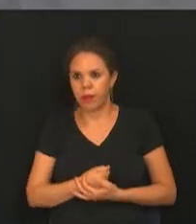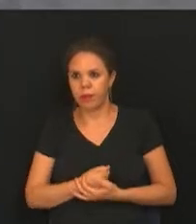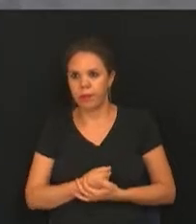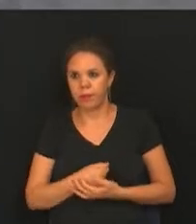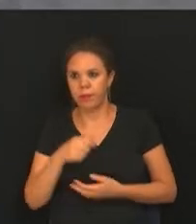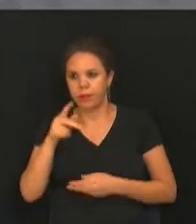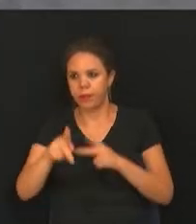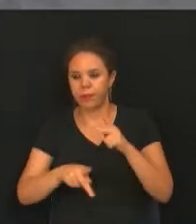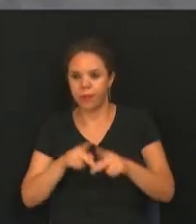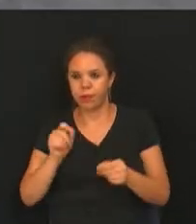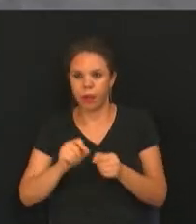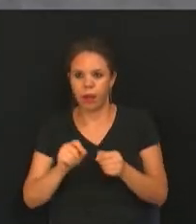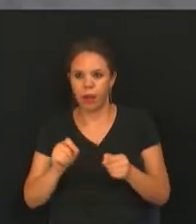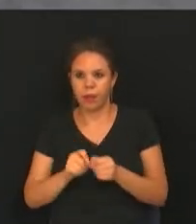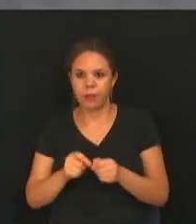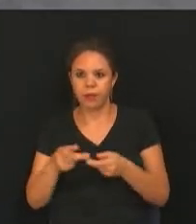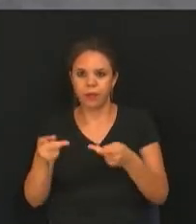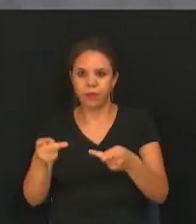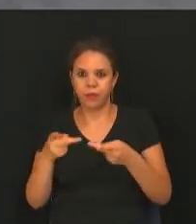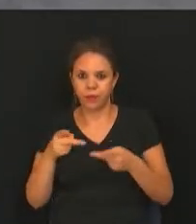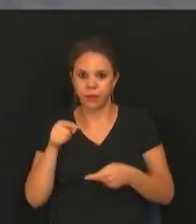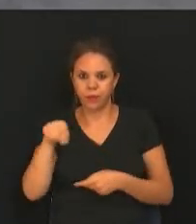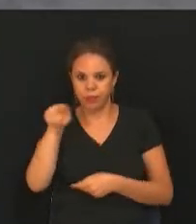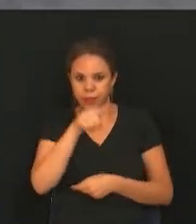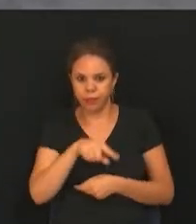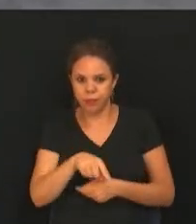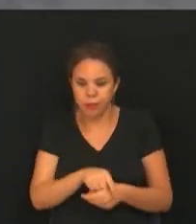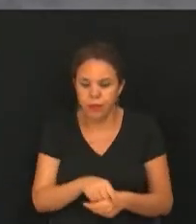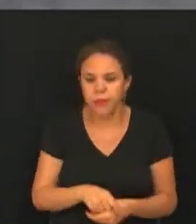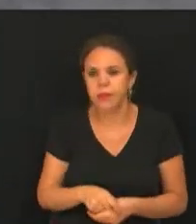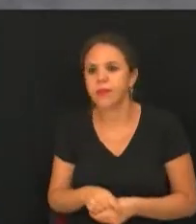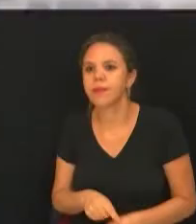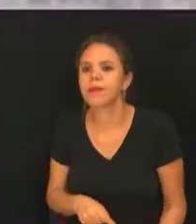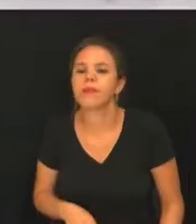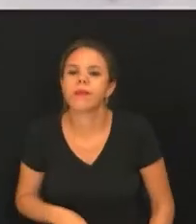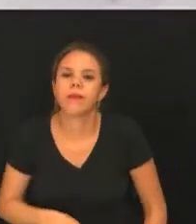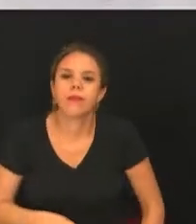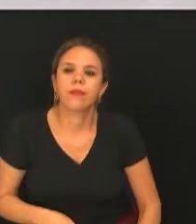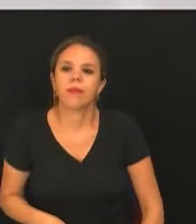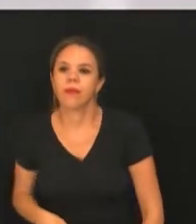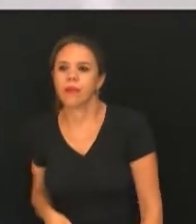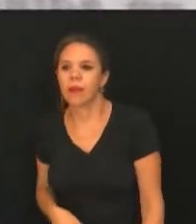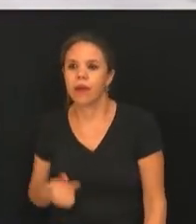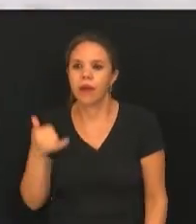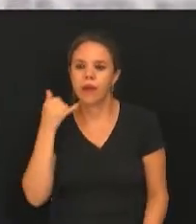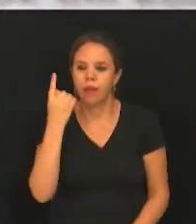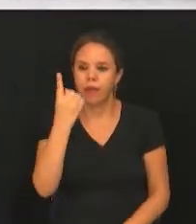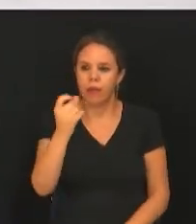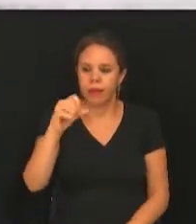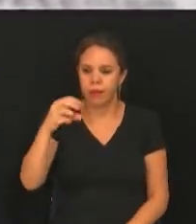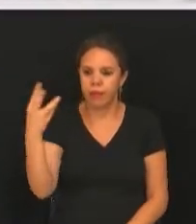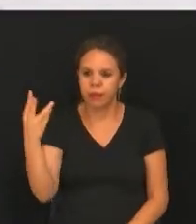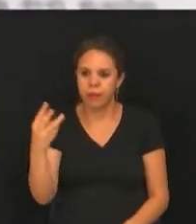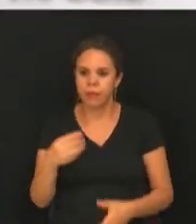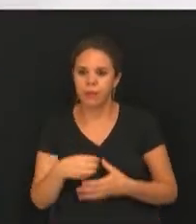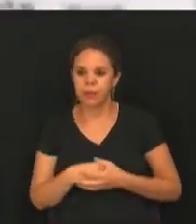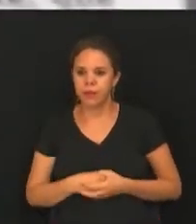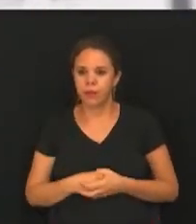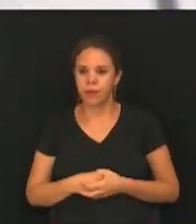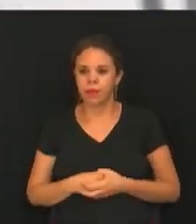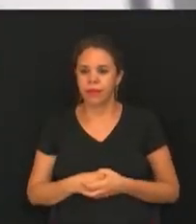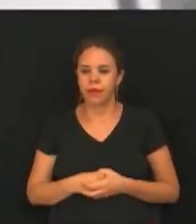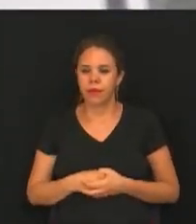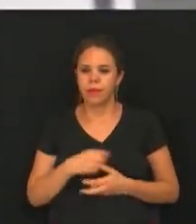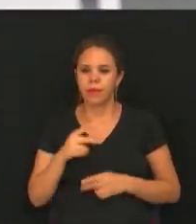tem que fazer para acionar vocês? O acionamento do Corpo de Bombeiros através do telefone 193, né? O atendente